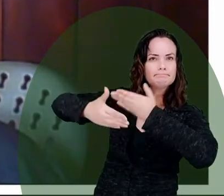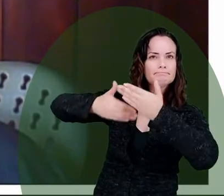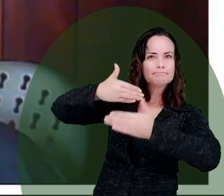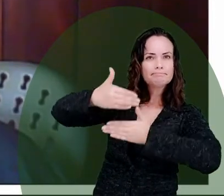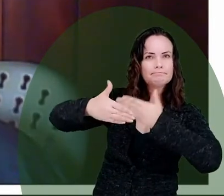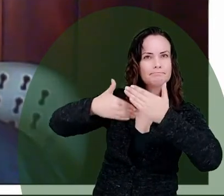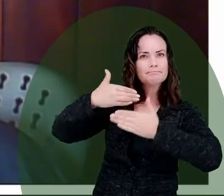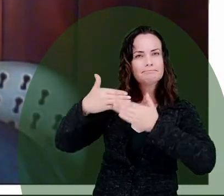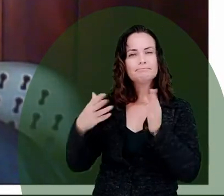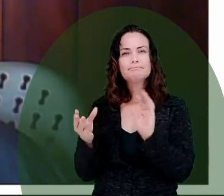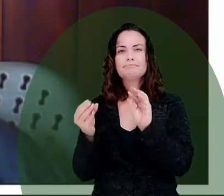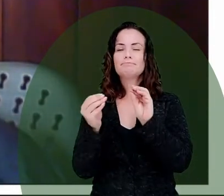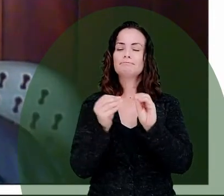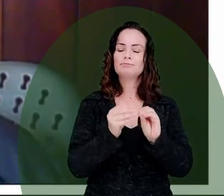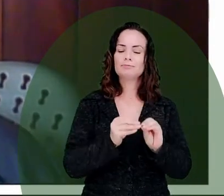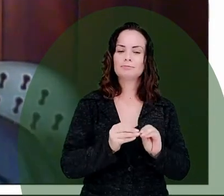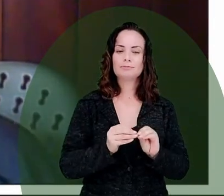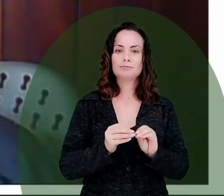respondendo a